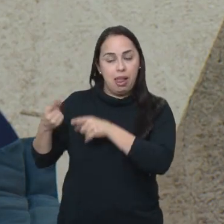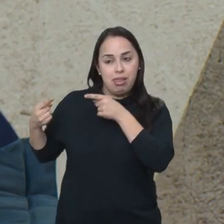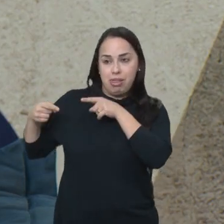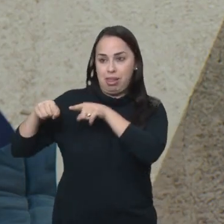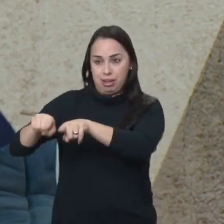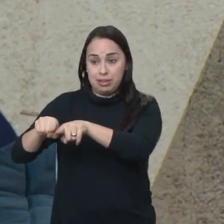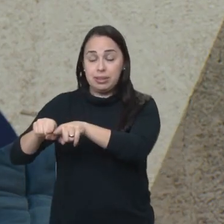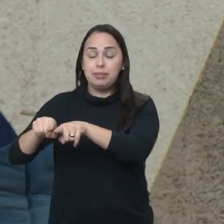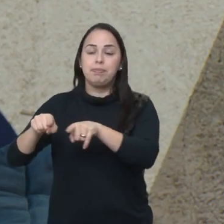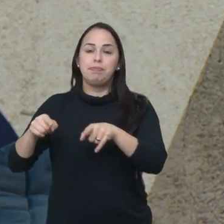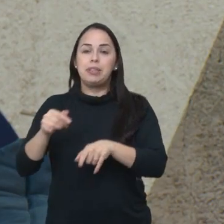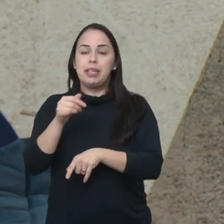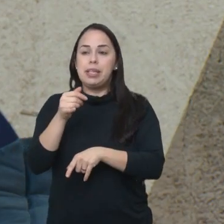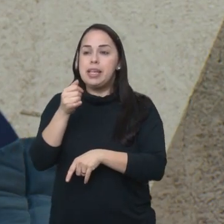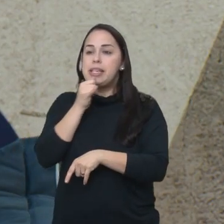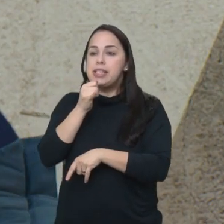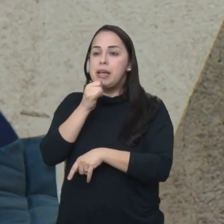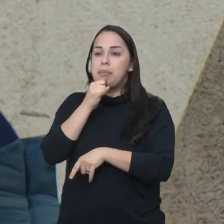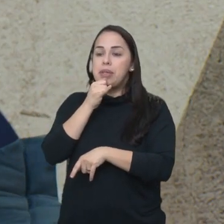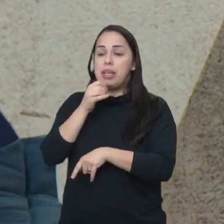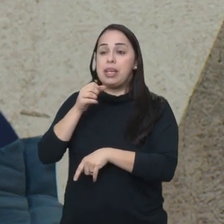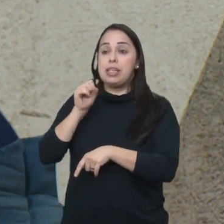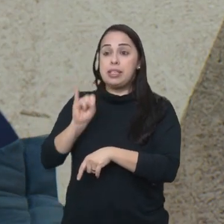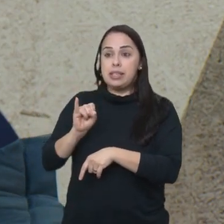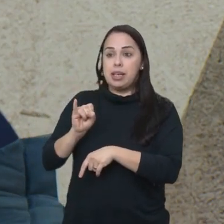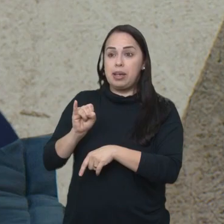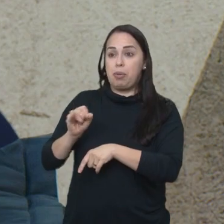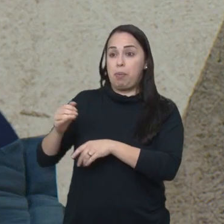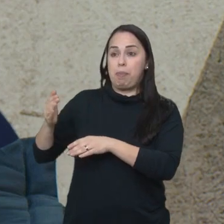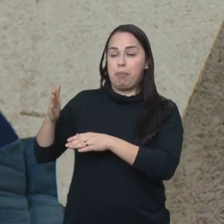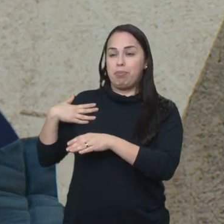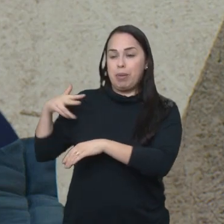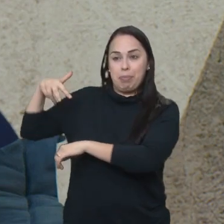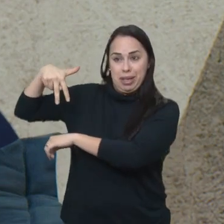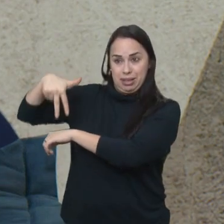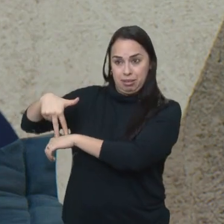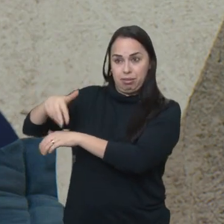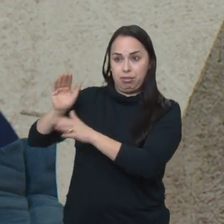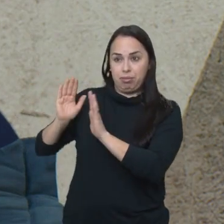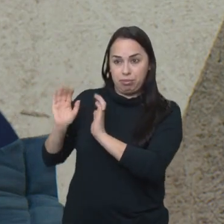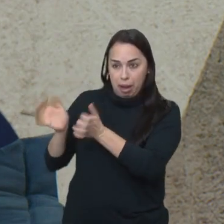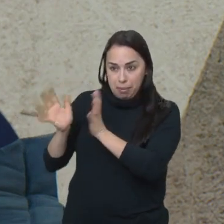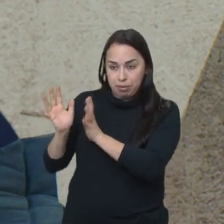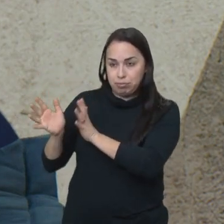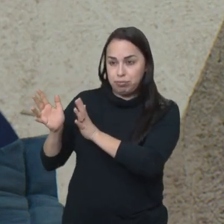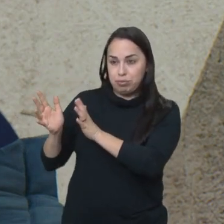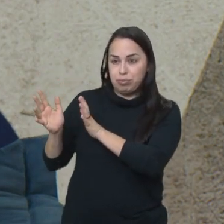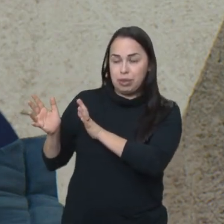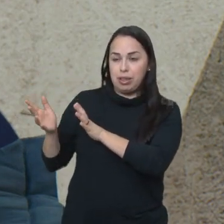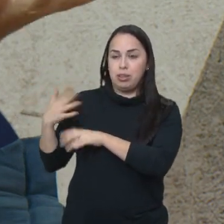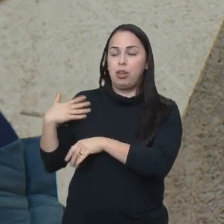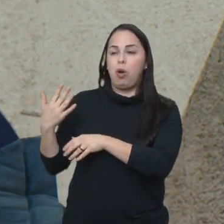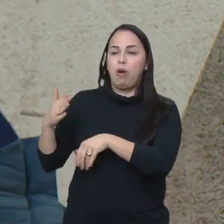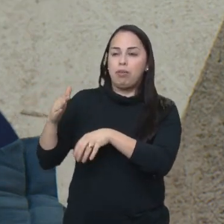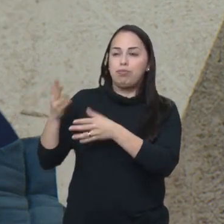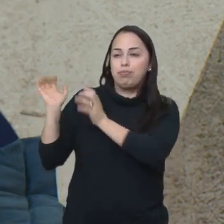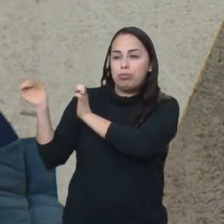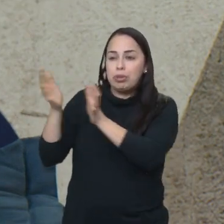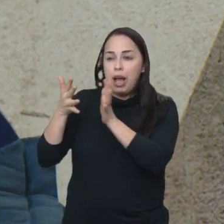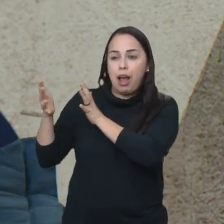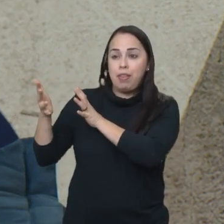é simultâneo. Então, por exemplo, se aqui tivesse um intérprete ao meu lado, ele estaria sinalizando o tempo todo a